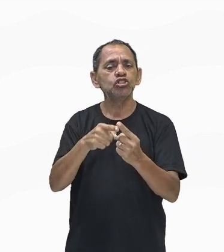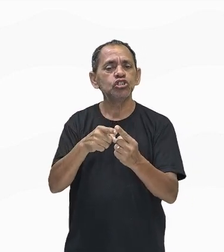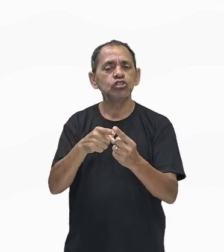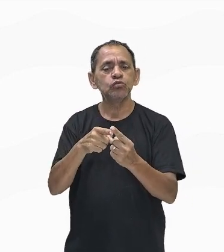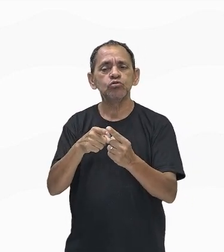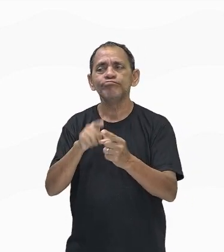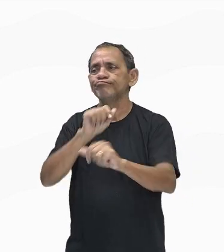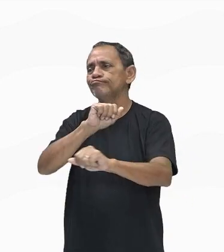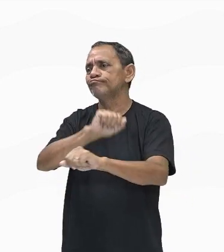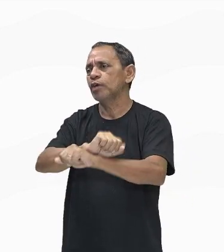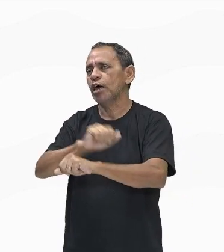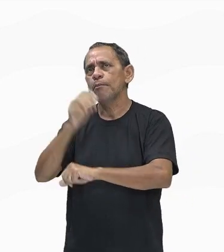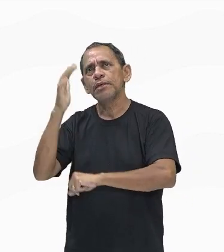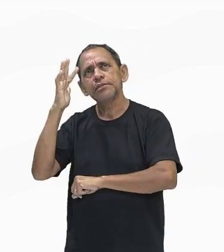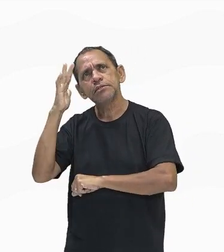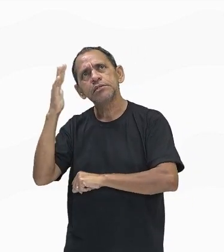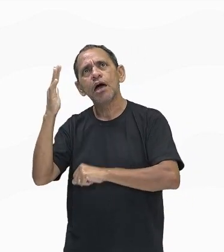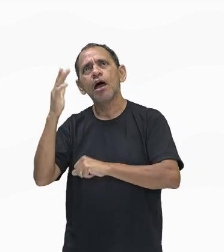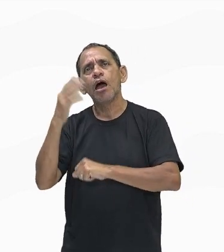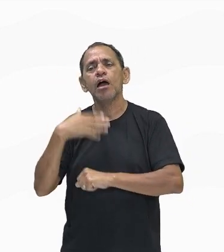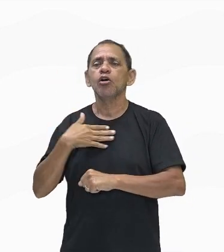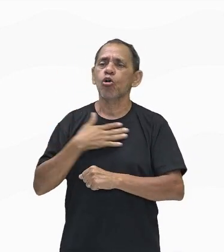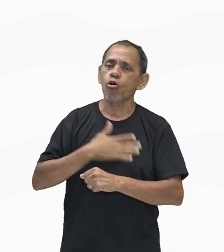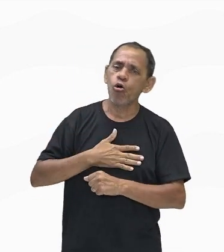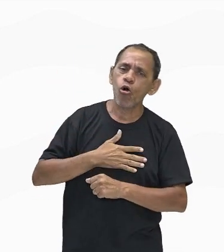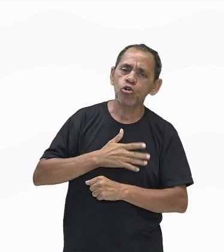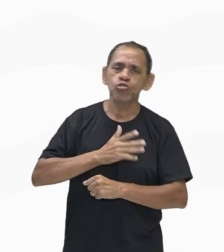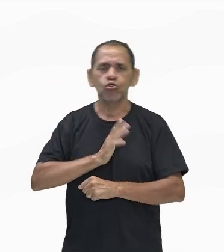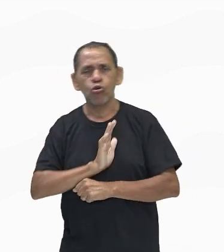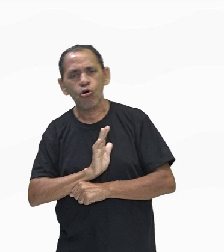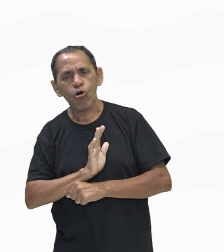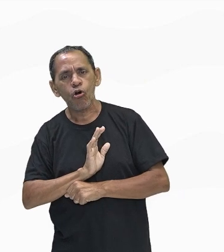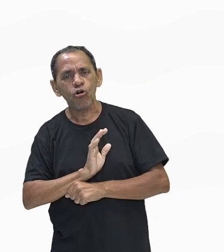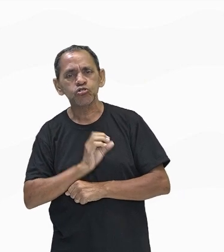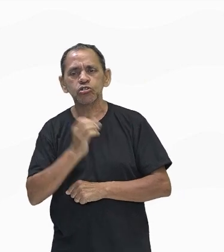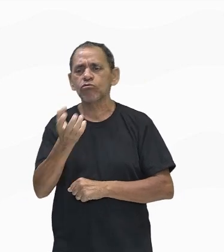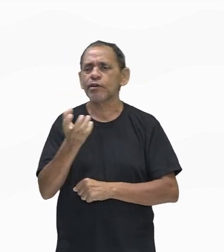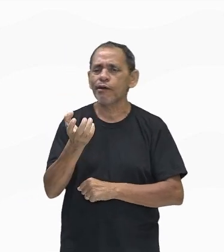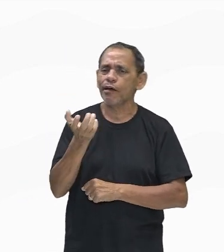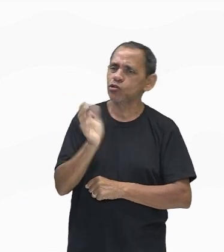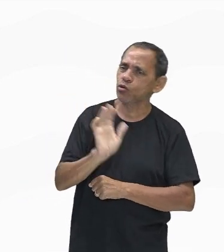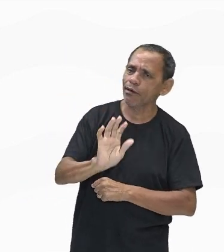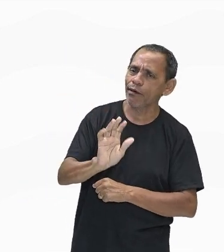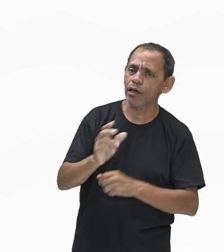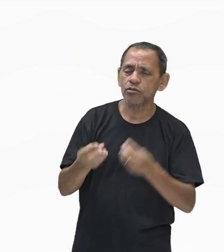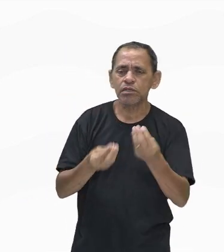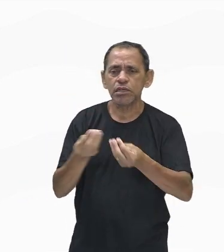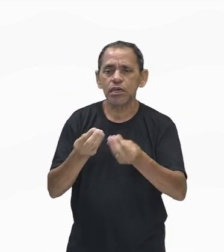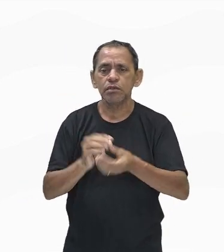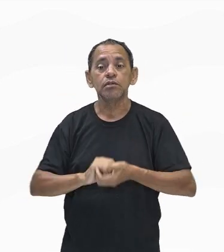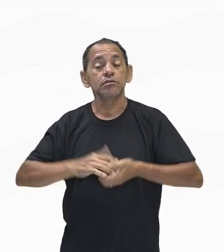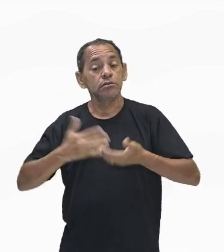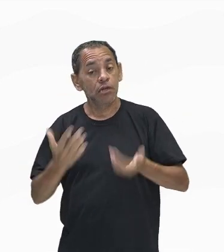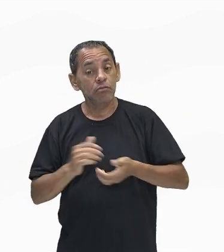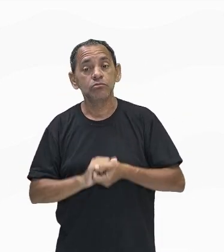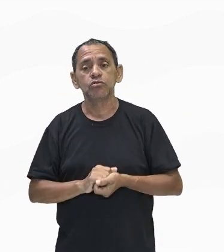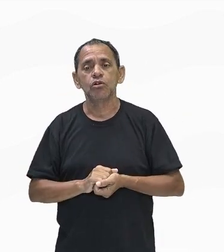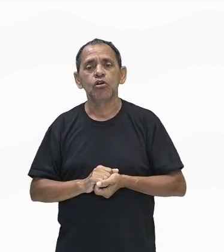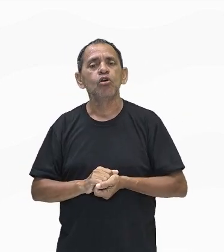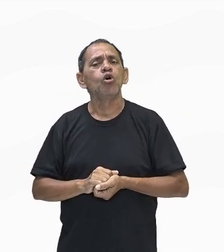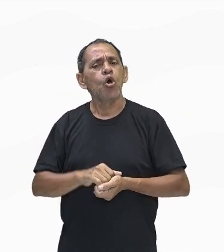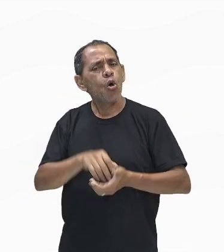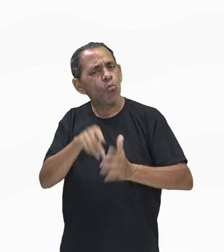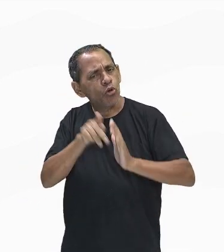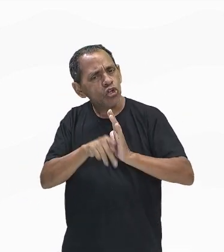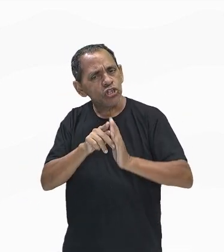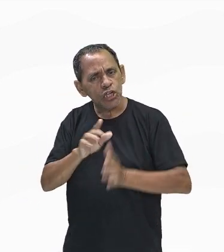eu gosto, o que eu quero e o que eu não gosto. O propósito, ele impulsiona as pessoas a levantar da cama pela manhã